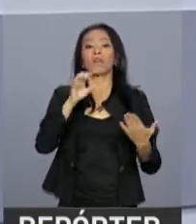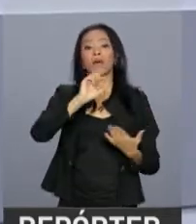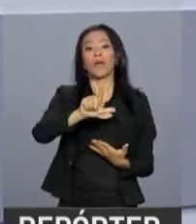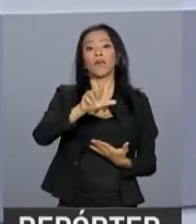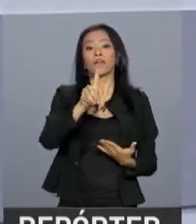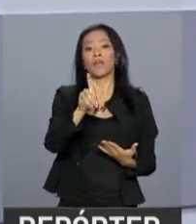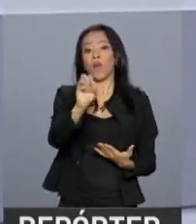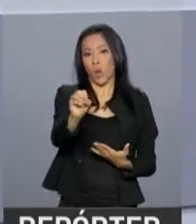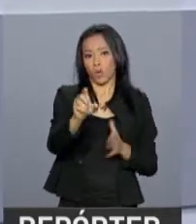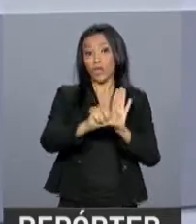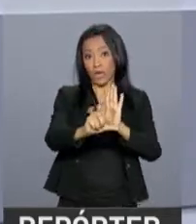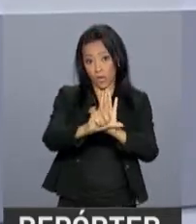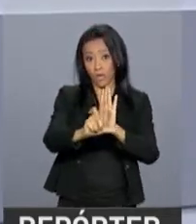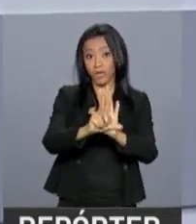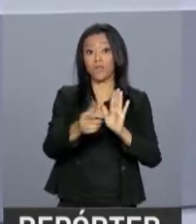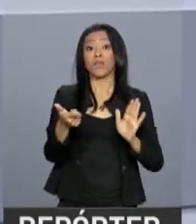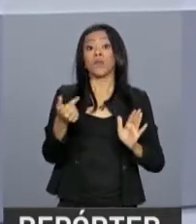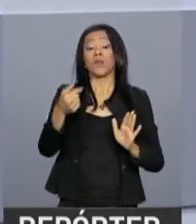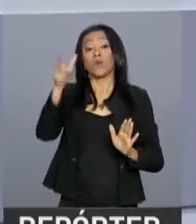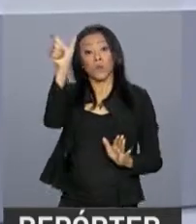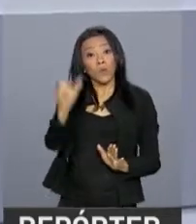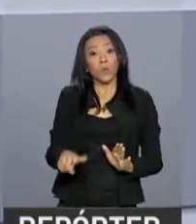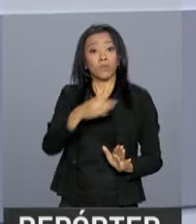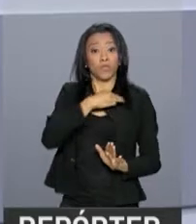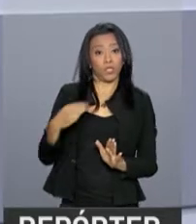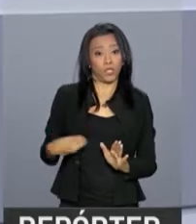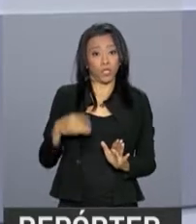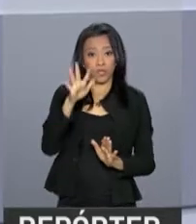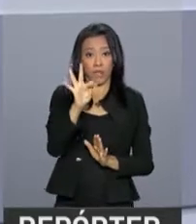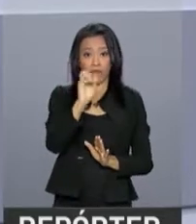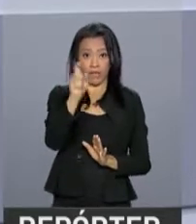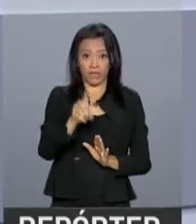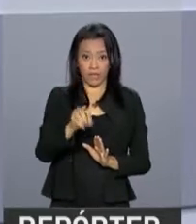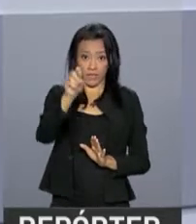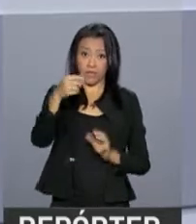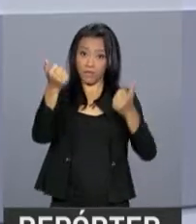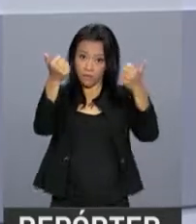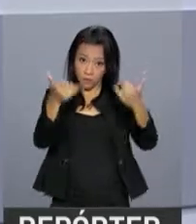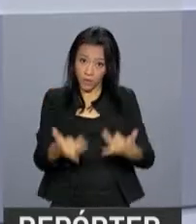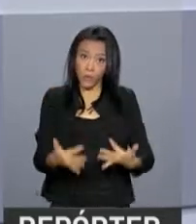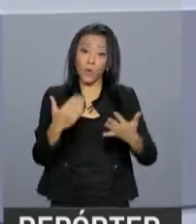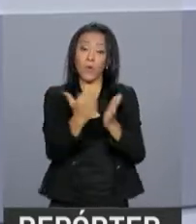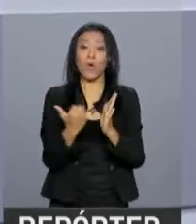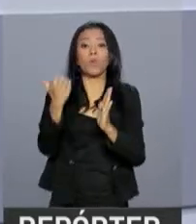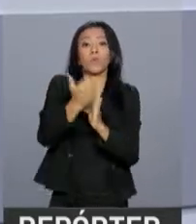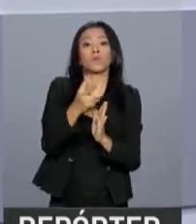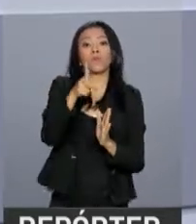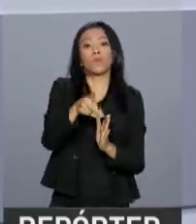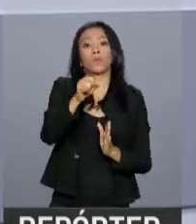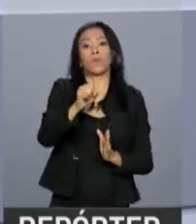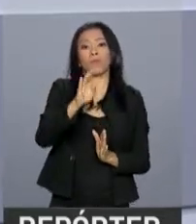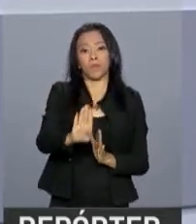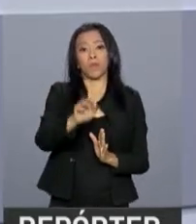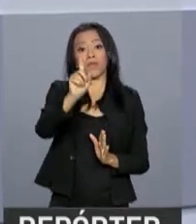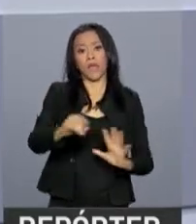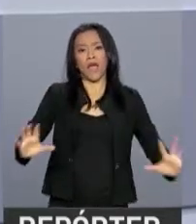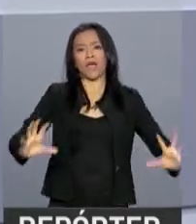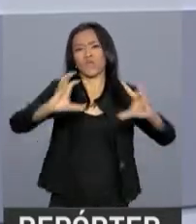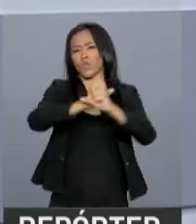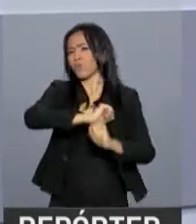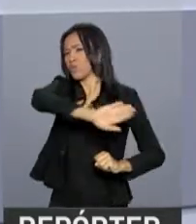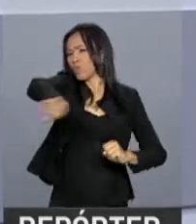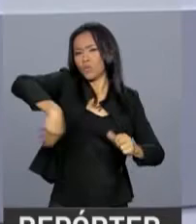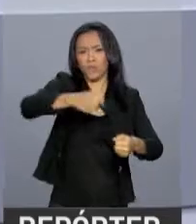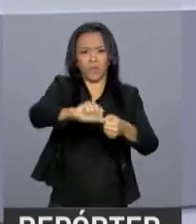ministro da fazenda eduardo guardian falou também sobre a previsão de crescimento do pib o produto interno bruto que é a soma de toda a riqueza